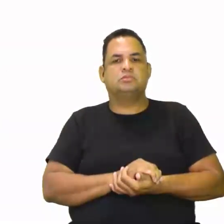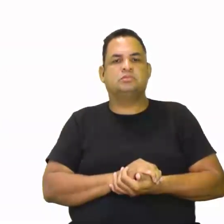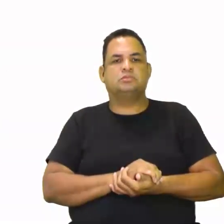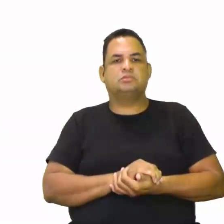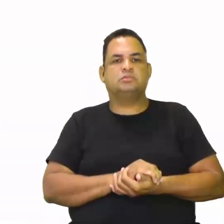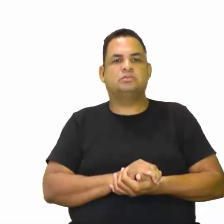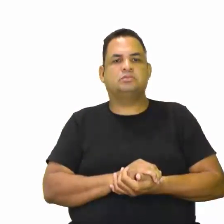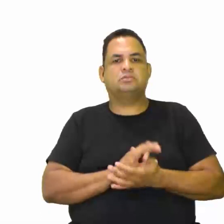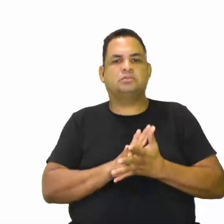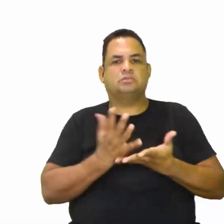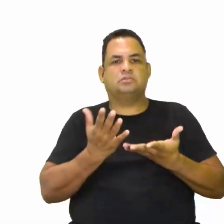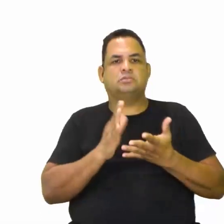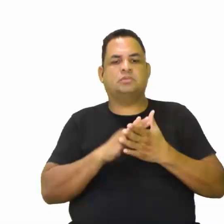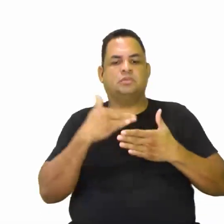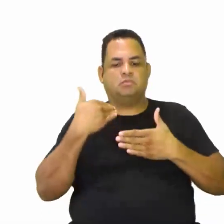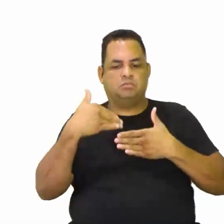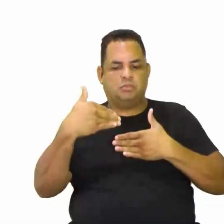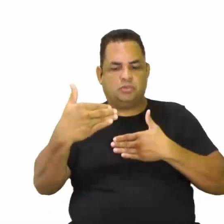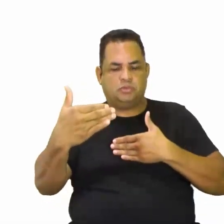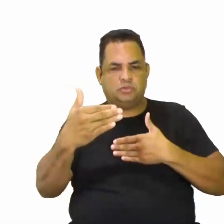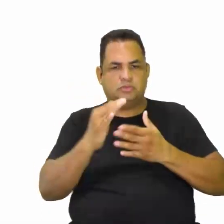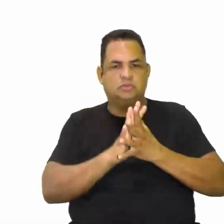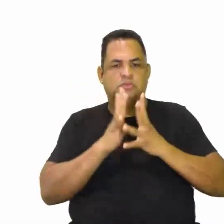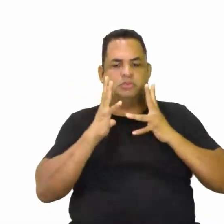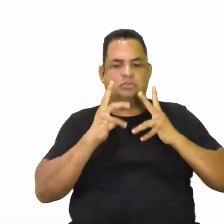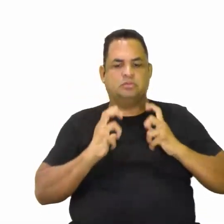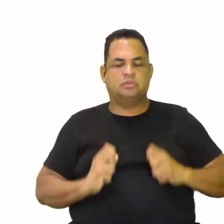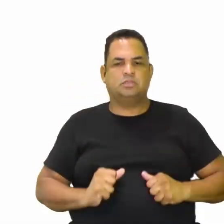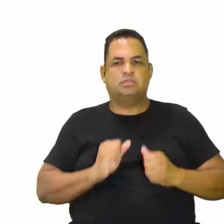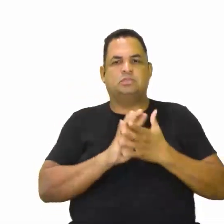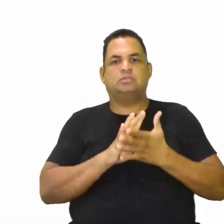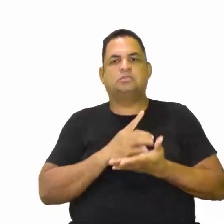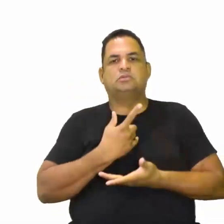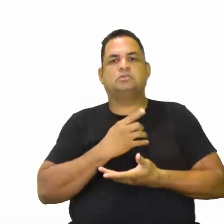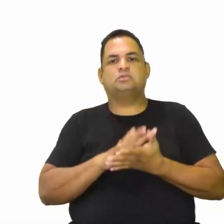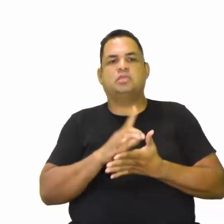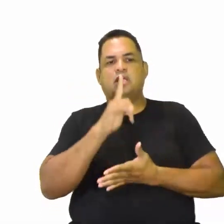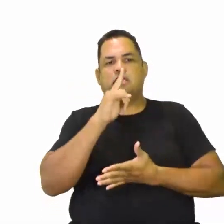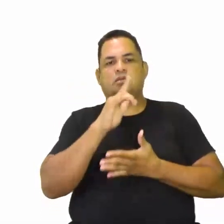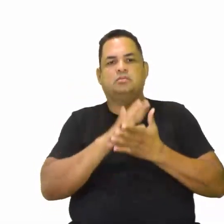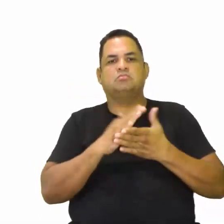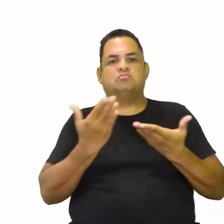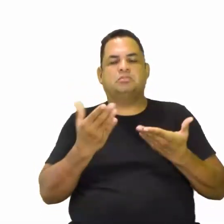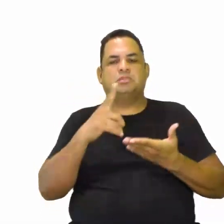o tratamento de água. Você que conhece muito bem, para que tratar a água? Para tornar